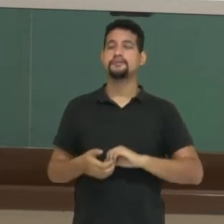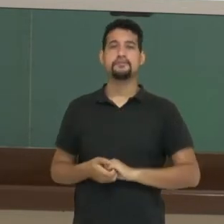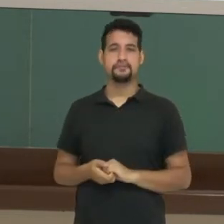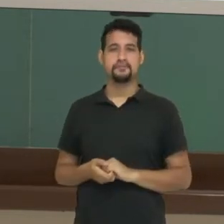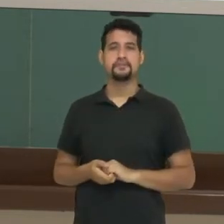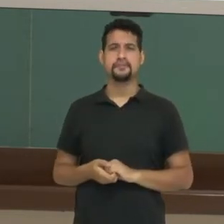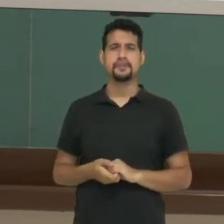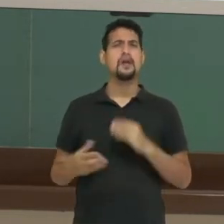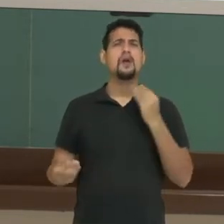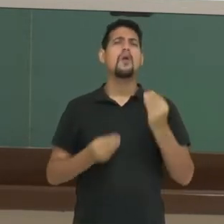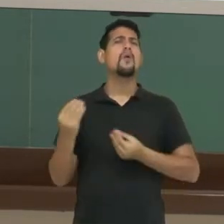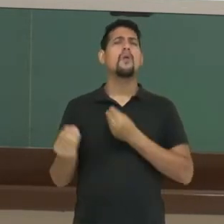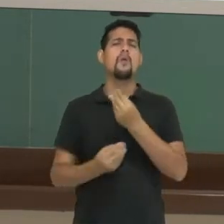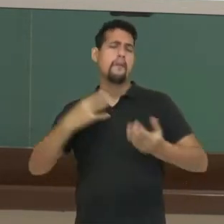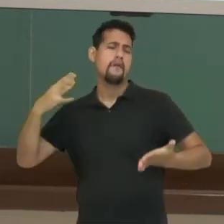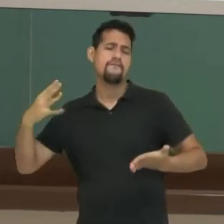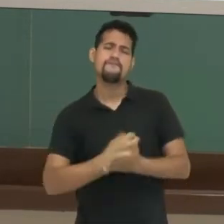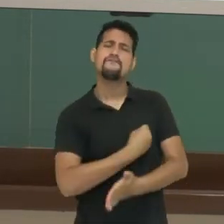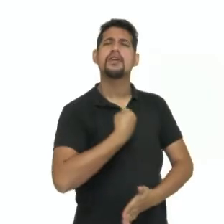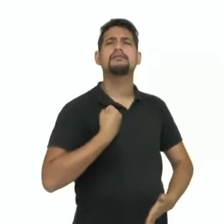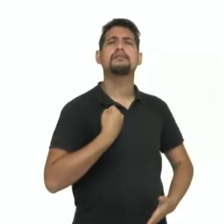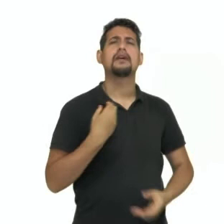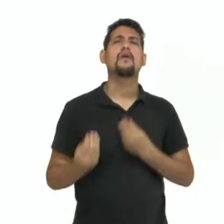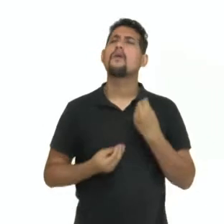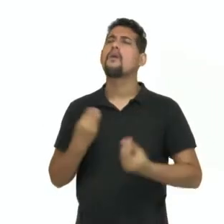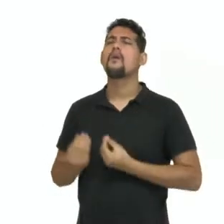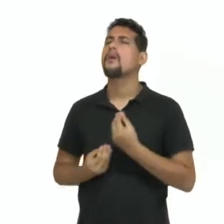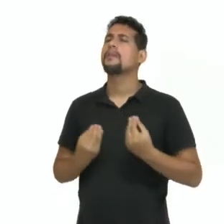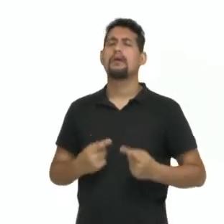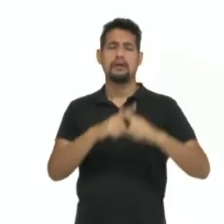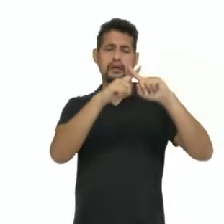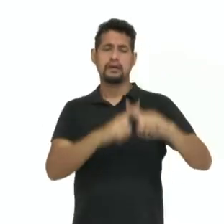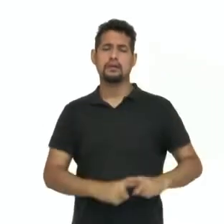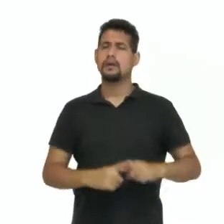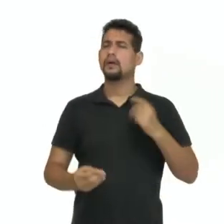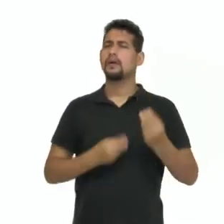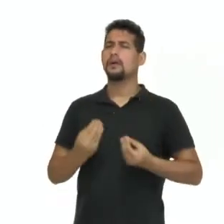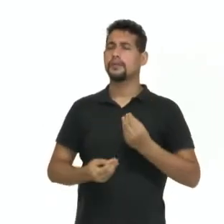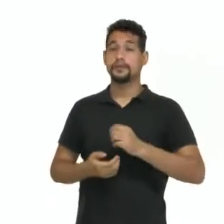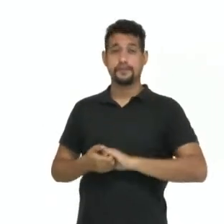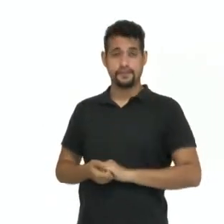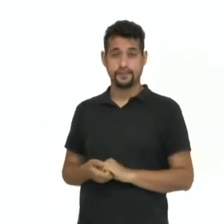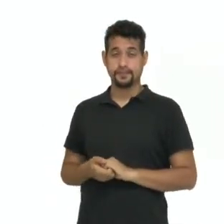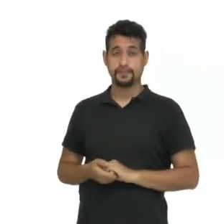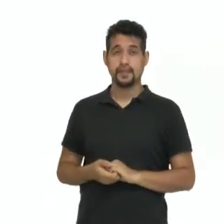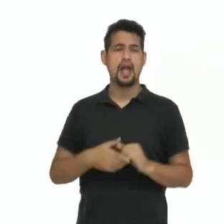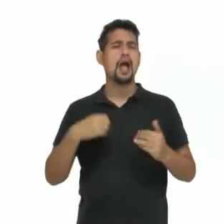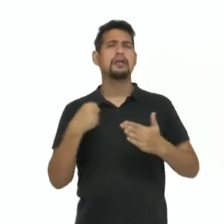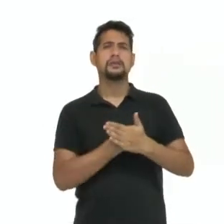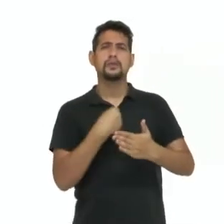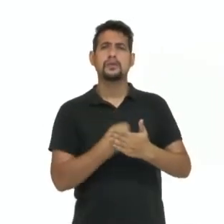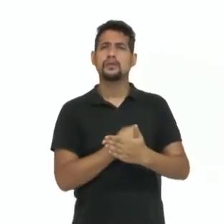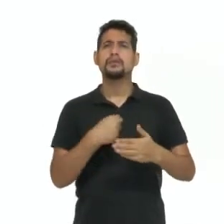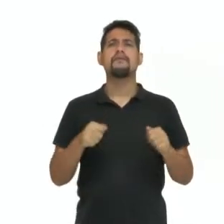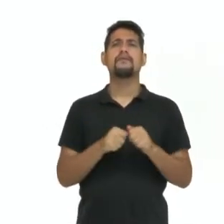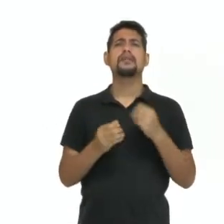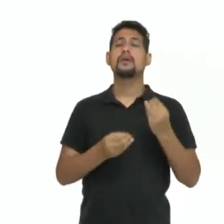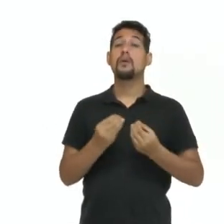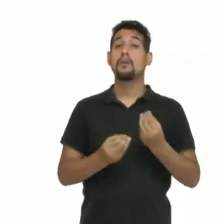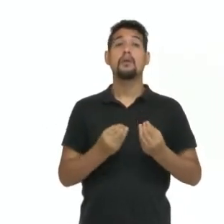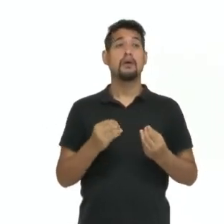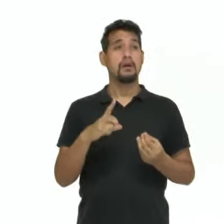Como vencer? Como que a gente vence essa disputa de jiu-jitsu? As lutas são decididas por uma